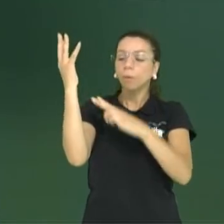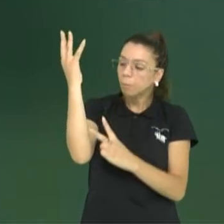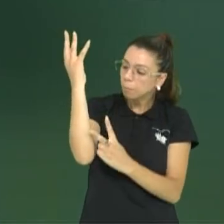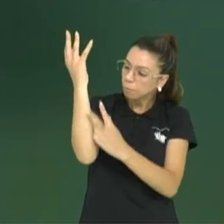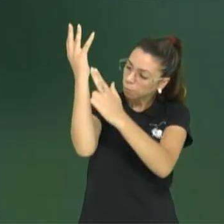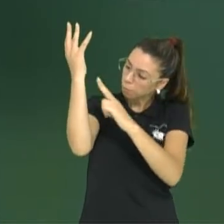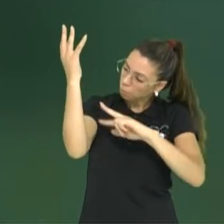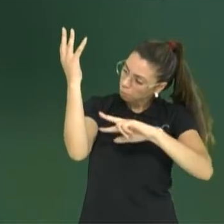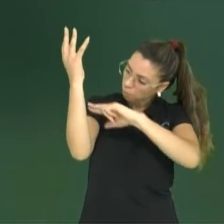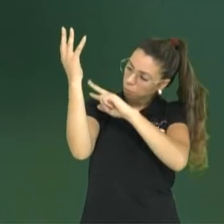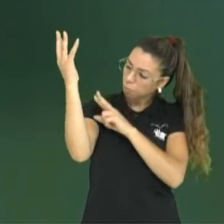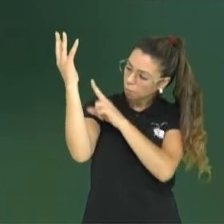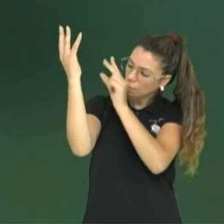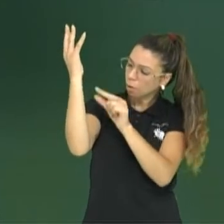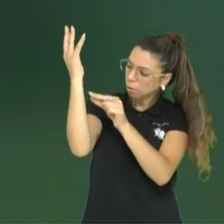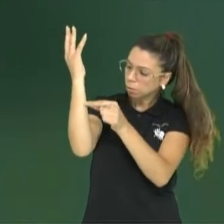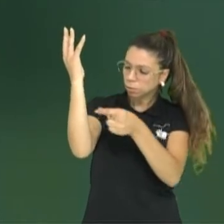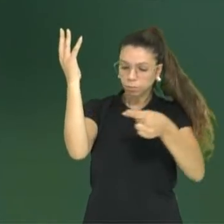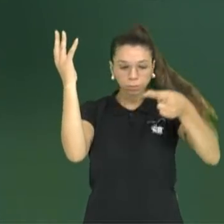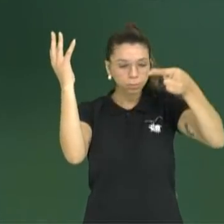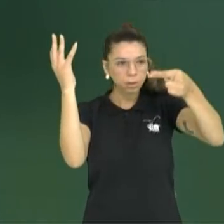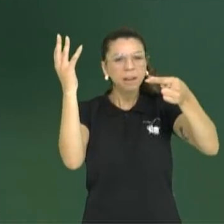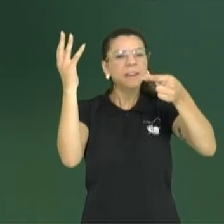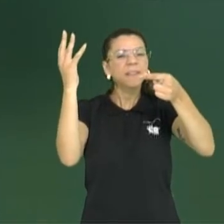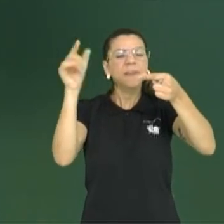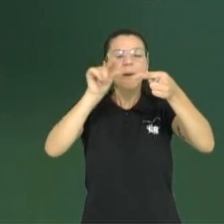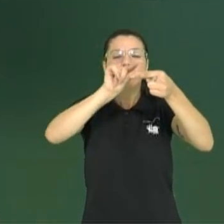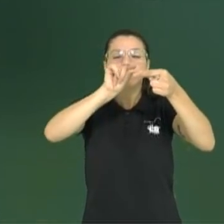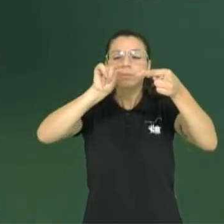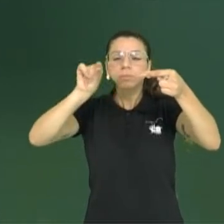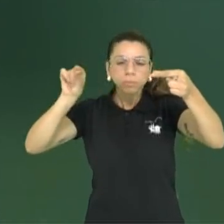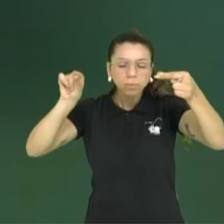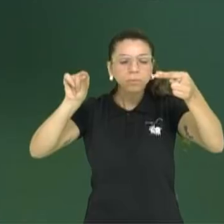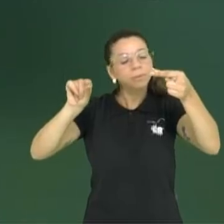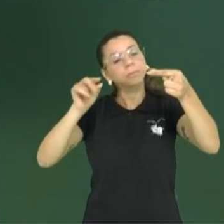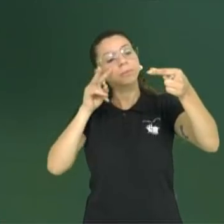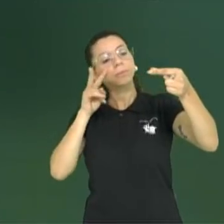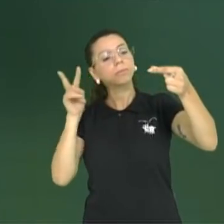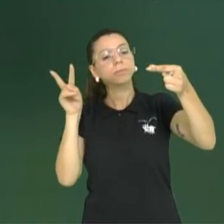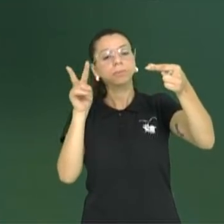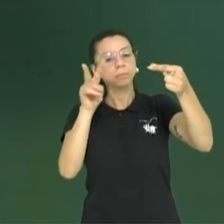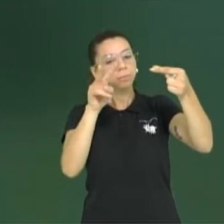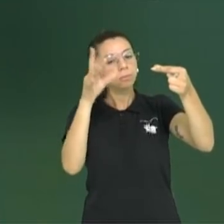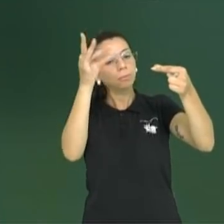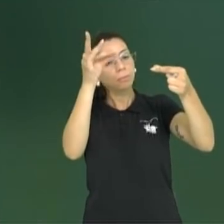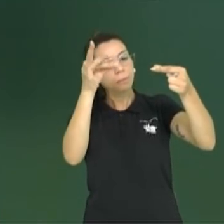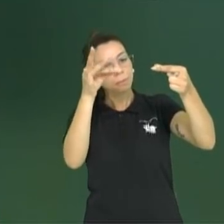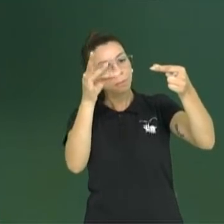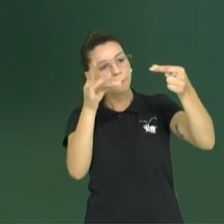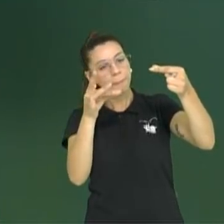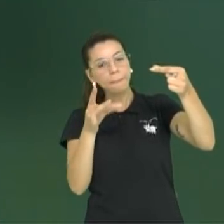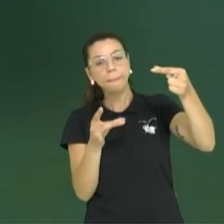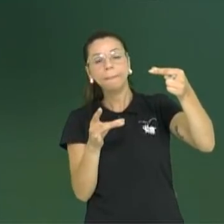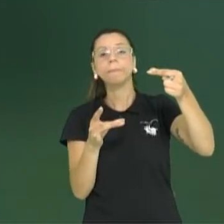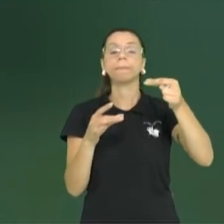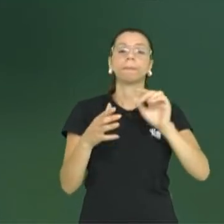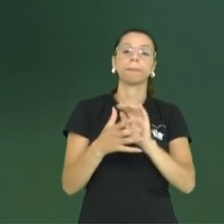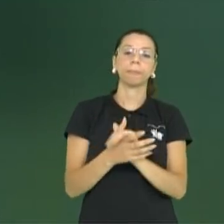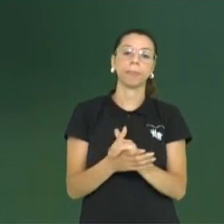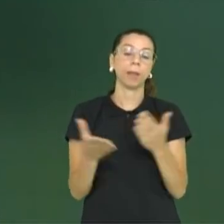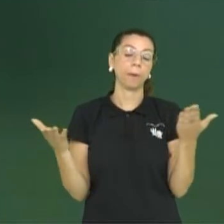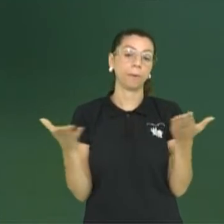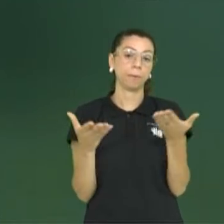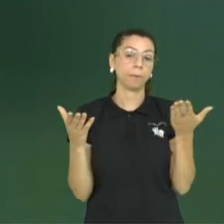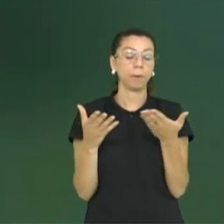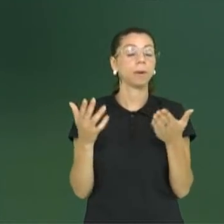pequeno pedaço dessa cortiça, bem fininho, e observou algumas estruturas. A cortiça, hoje em